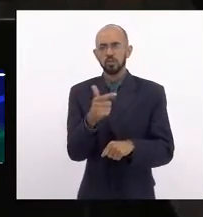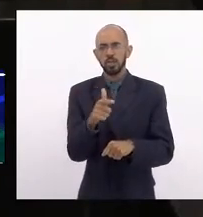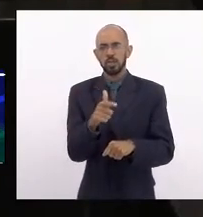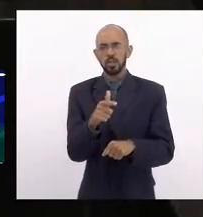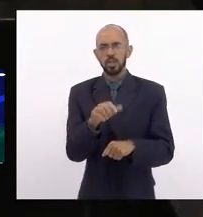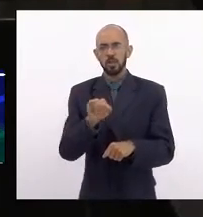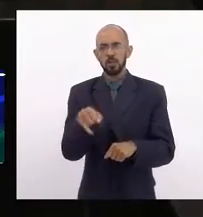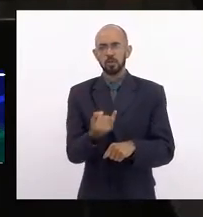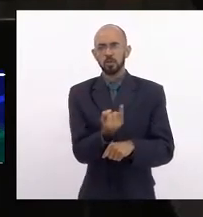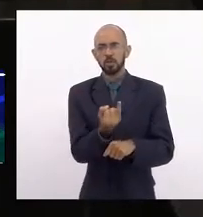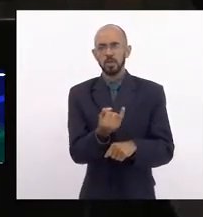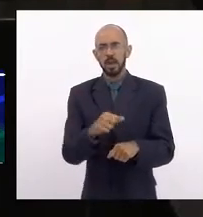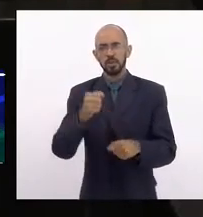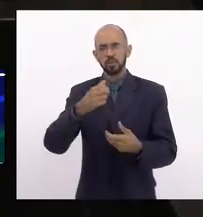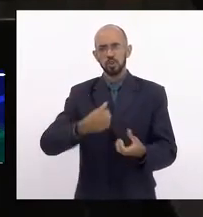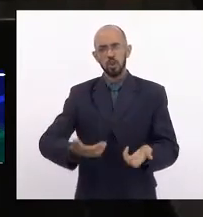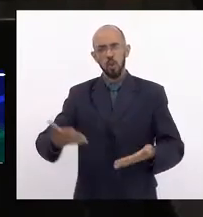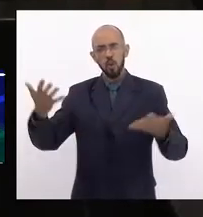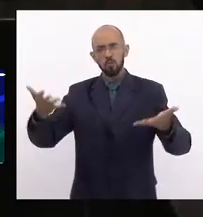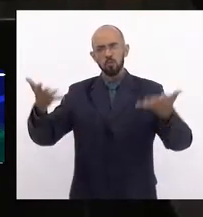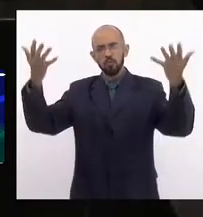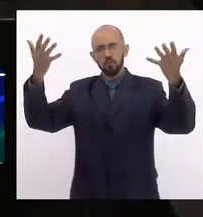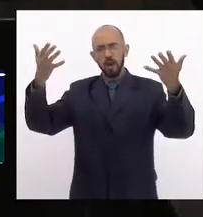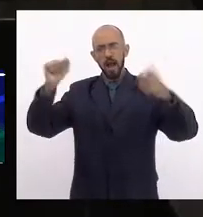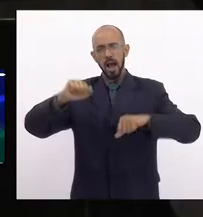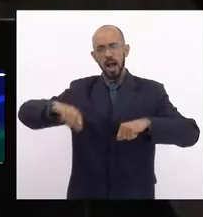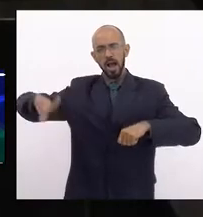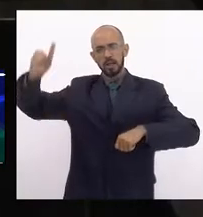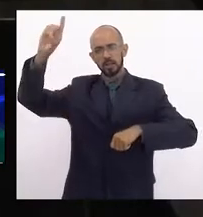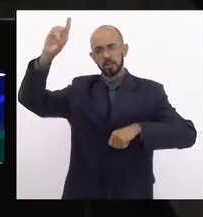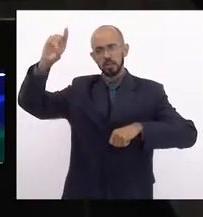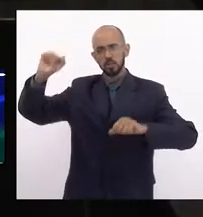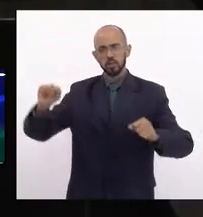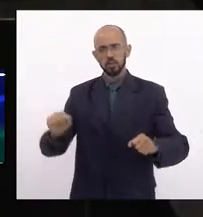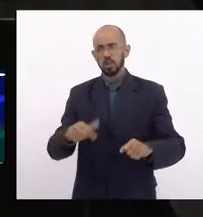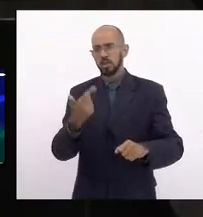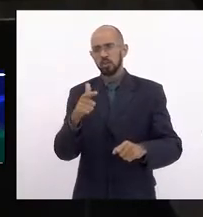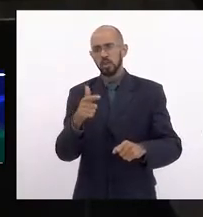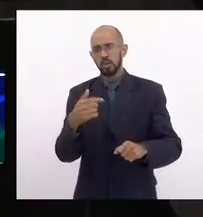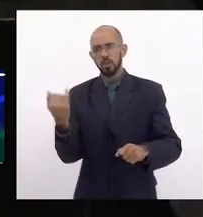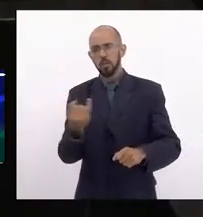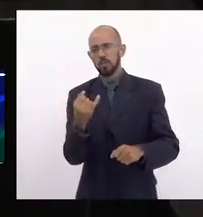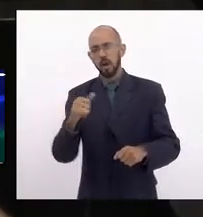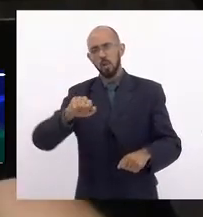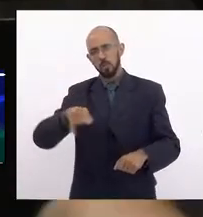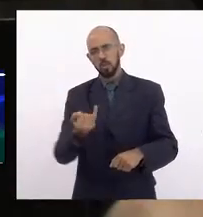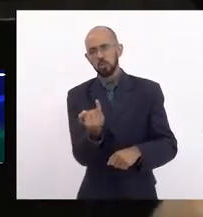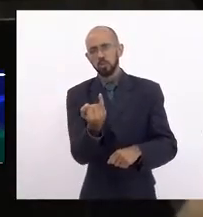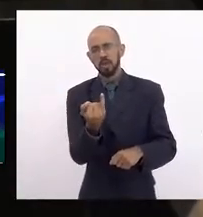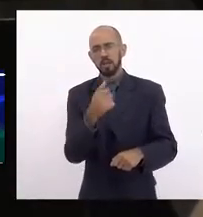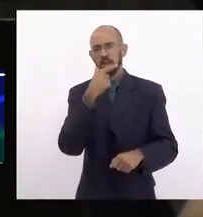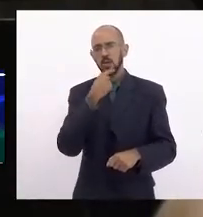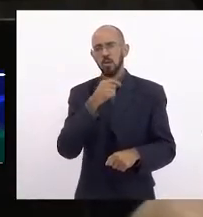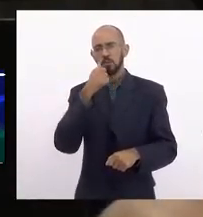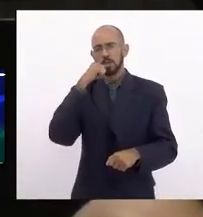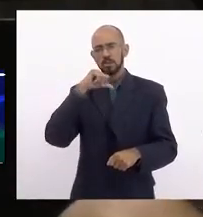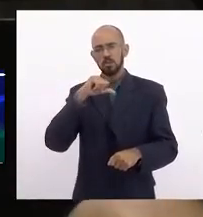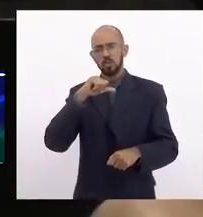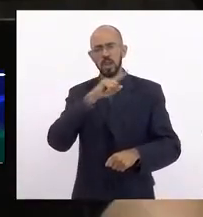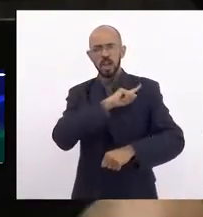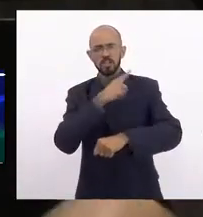e engrandecer o nome do nosso Deus nós não teremos a oportunidade de ter homens e mulheres aqui